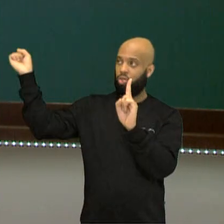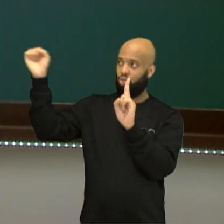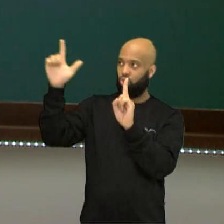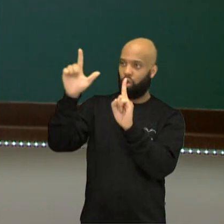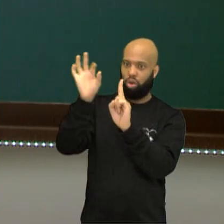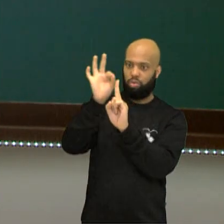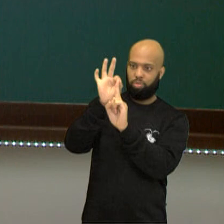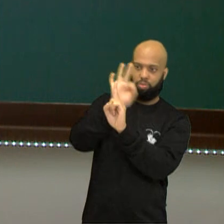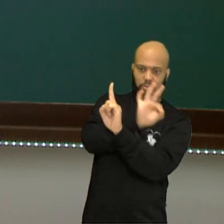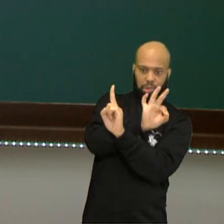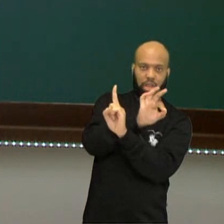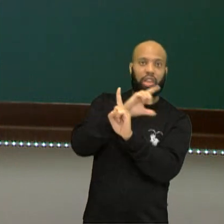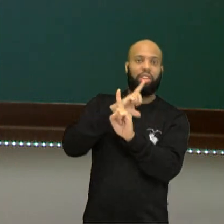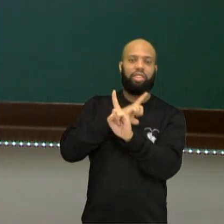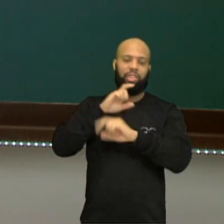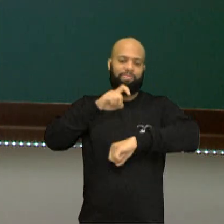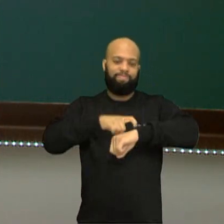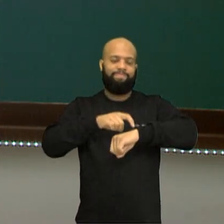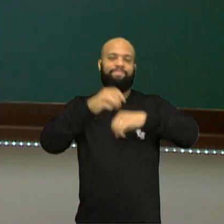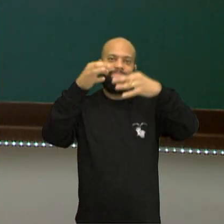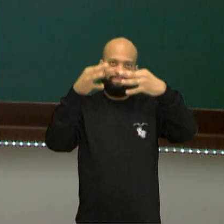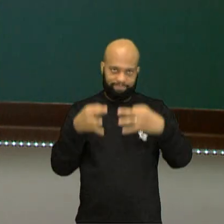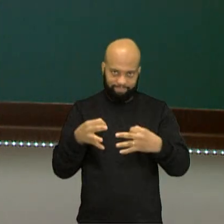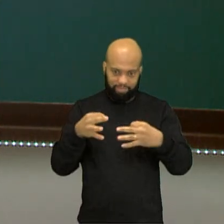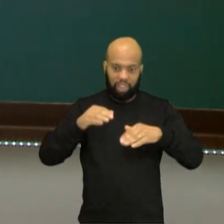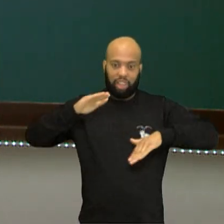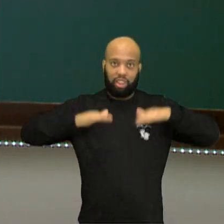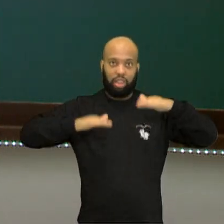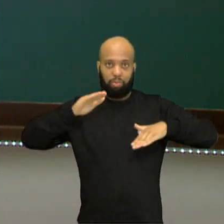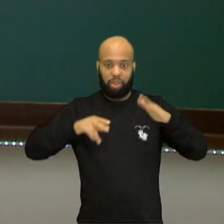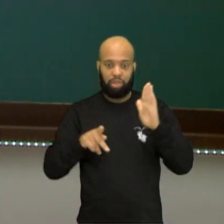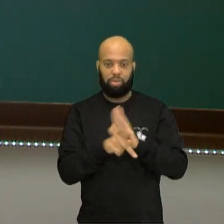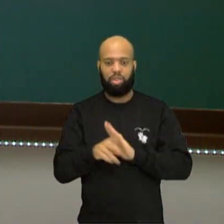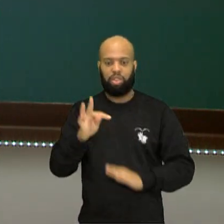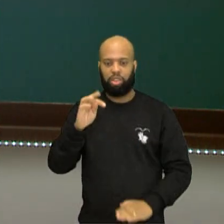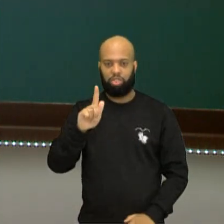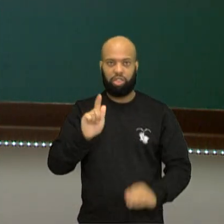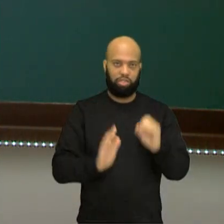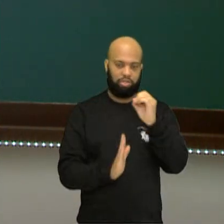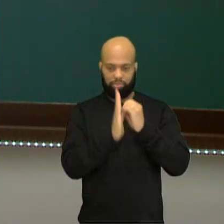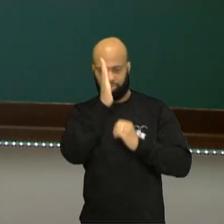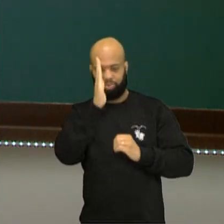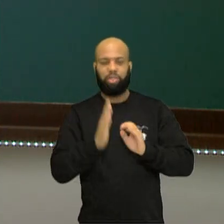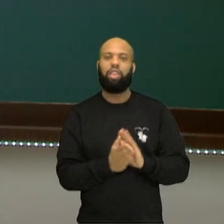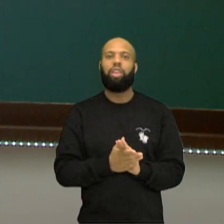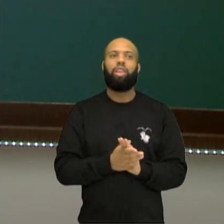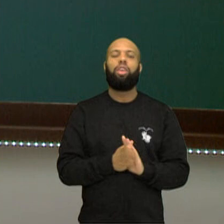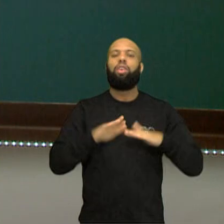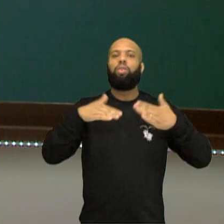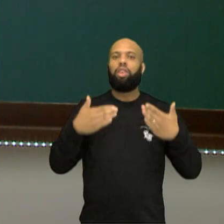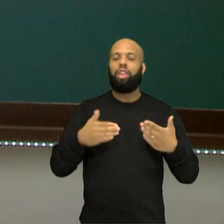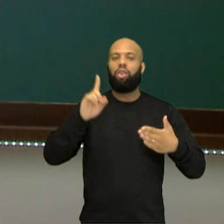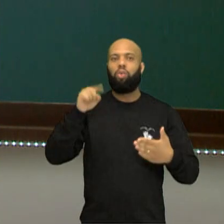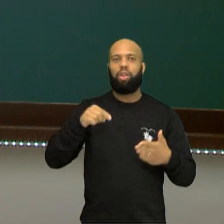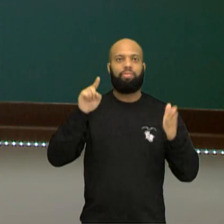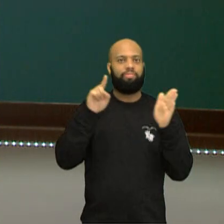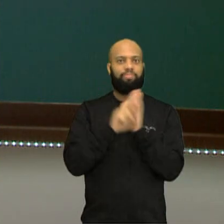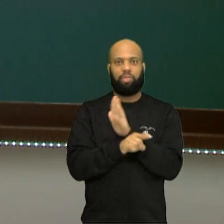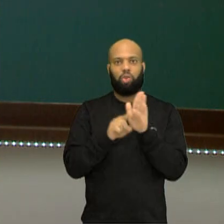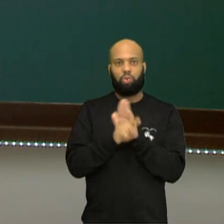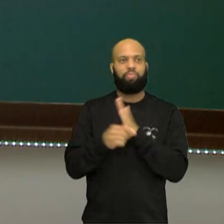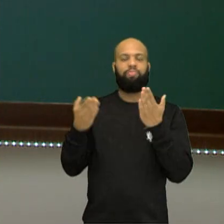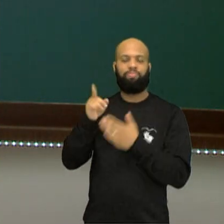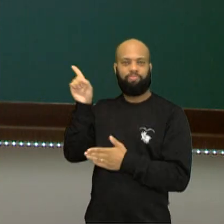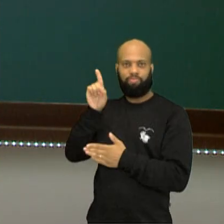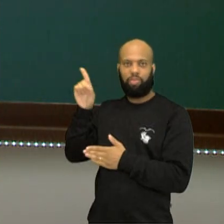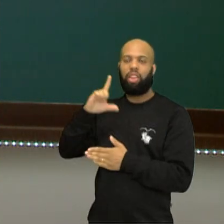nós teremos o horário. Então, isso depende da tangente. Então, é um exercício aí que é tradicional,